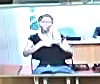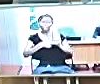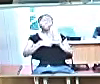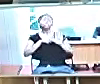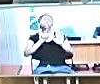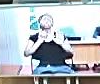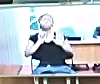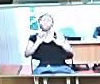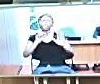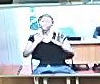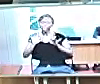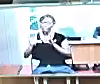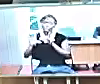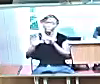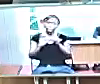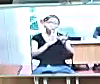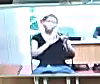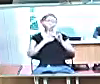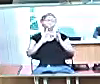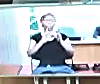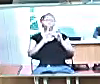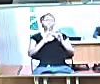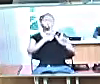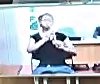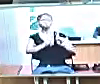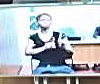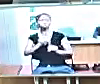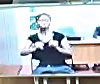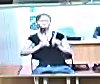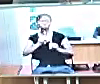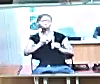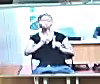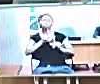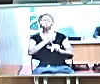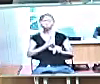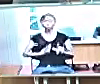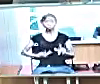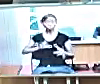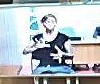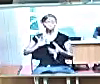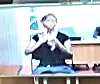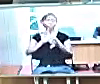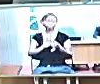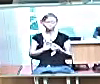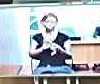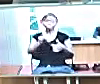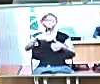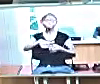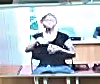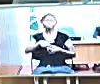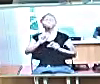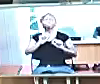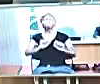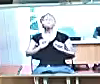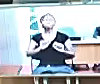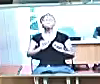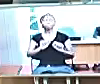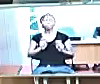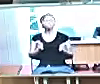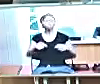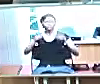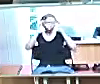democracia direta com a democracia representativa aqui uma forma de exercer a democracia